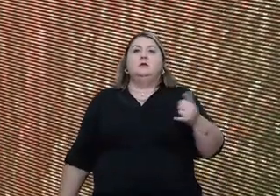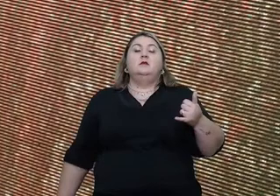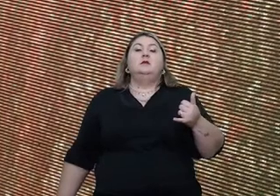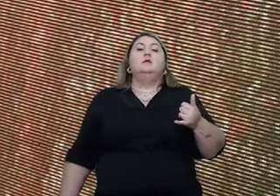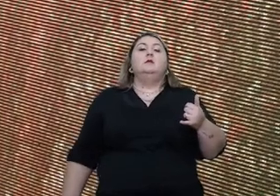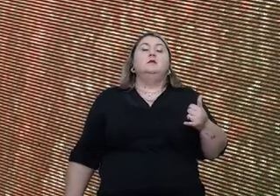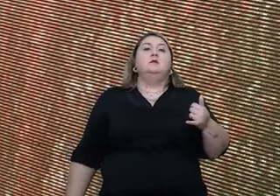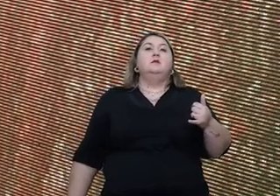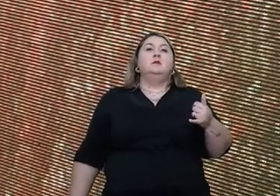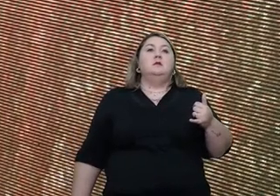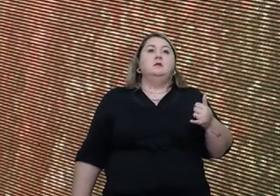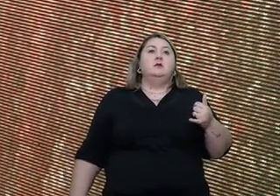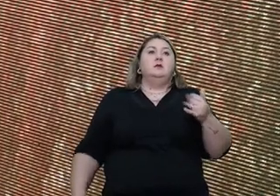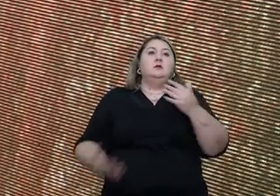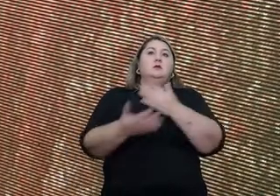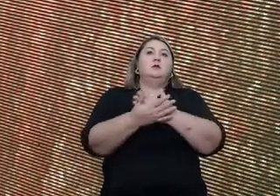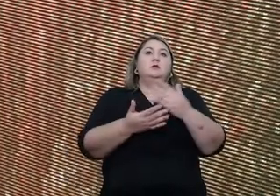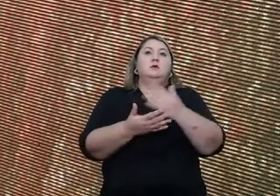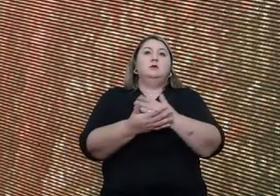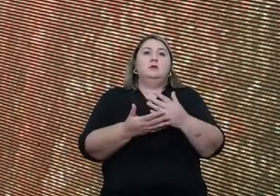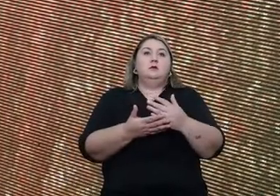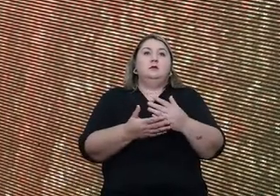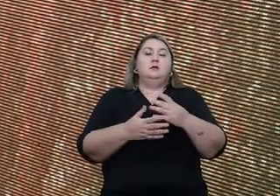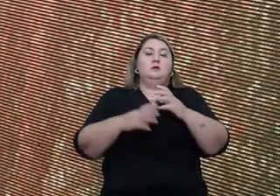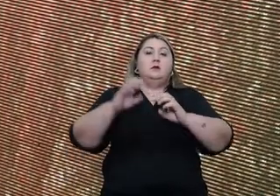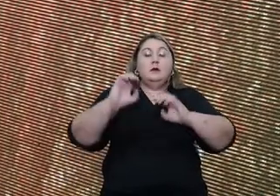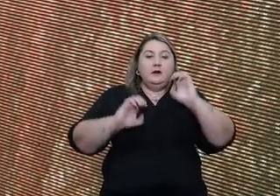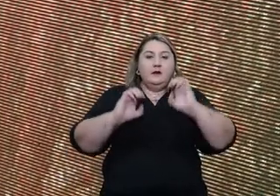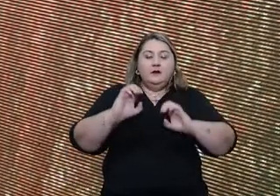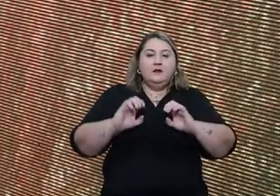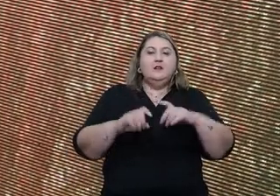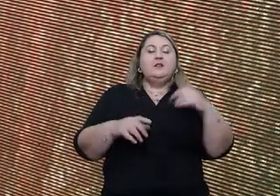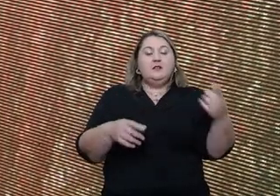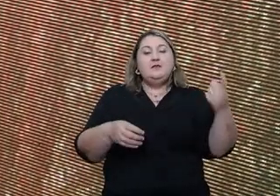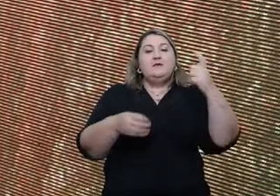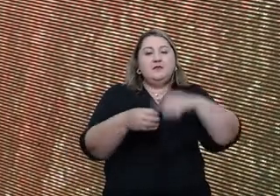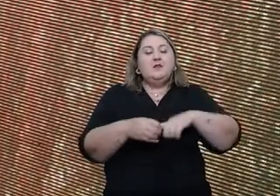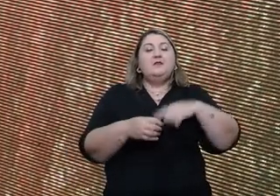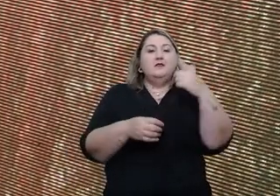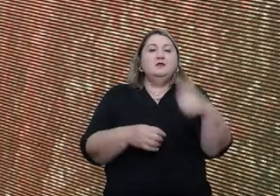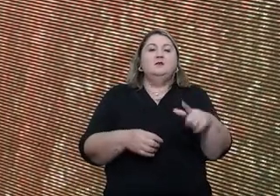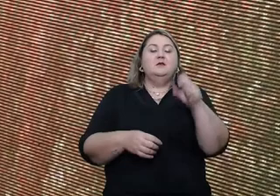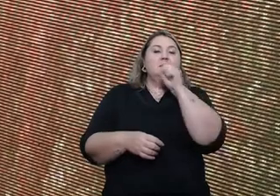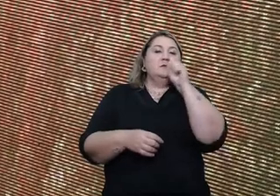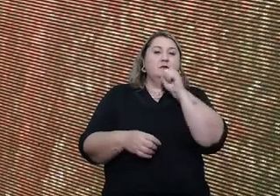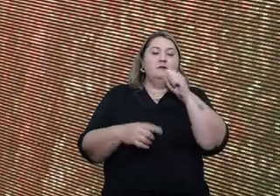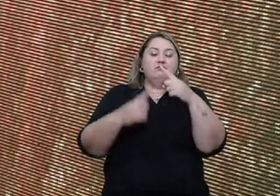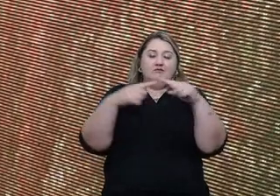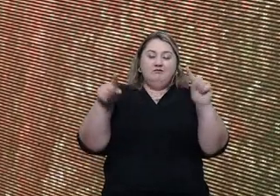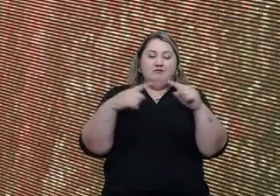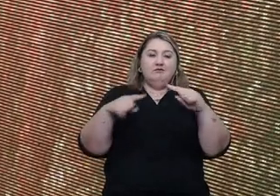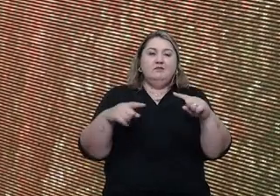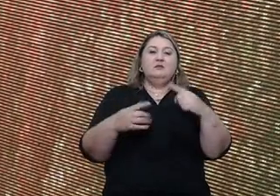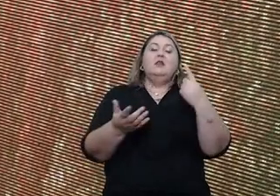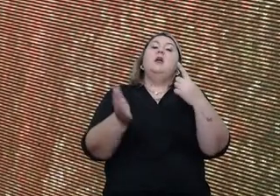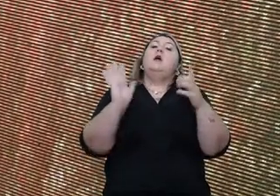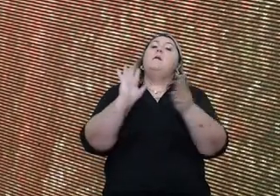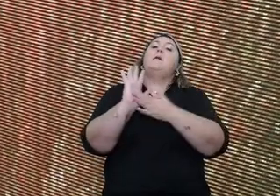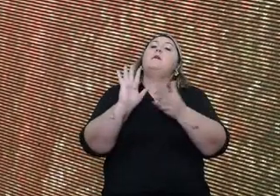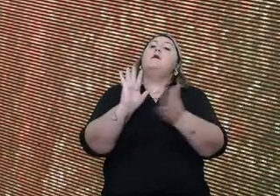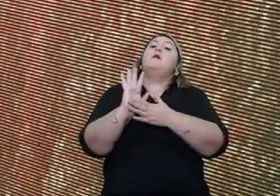turbinas, para que essa nave da família CitroSuco retome nessa nossa sexta-feira, onde o nosso propósito continua o